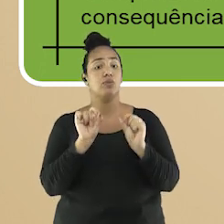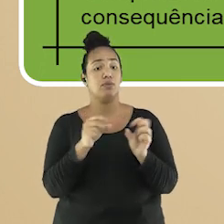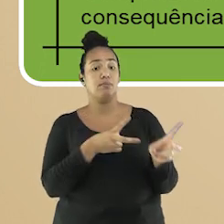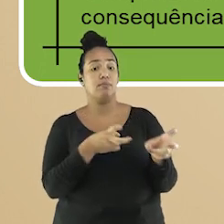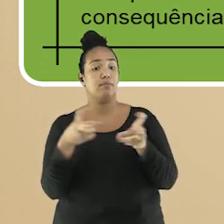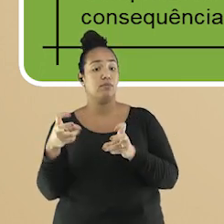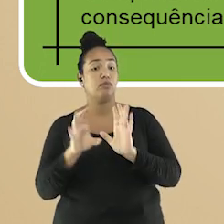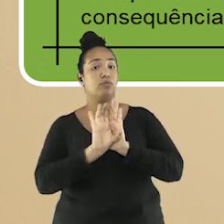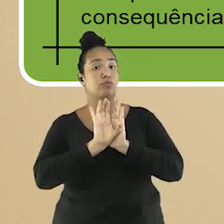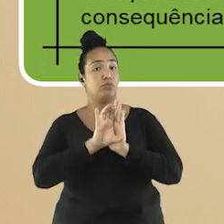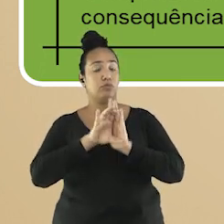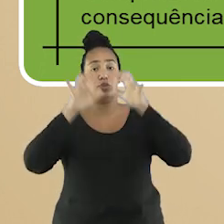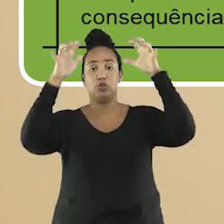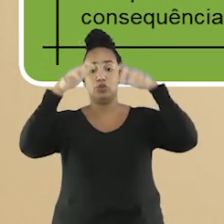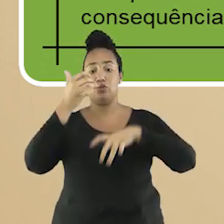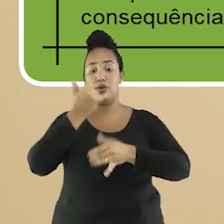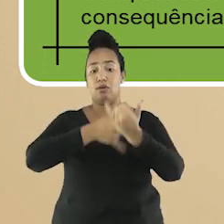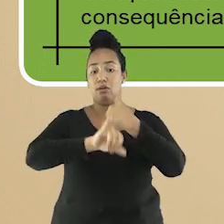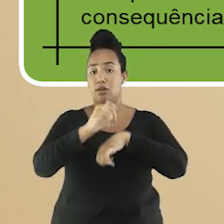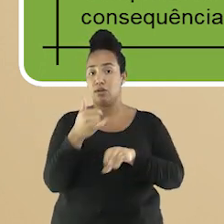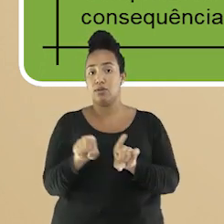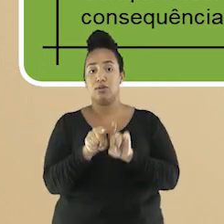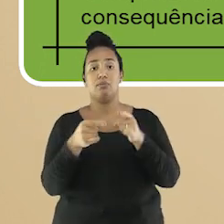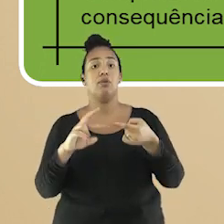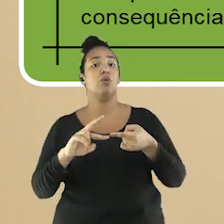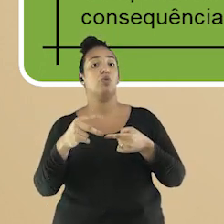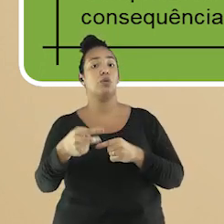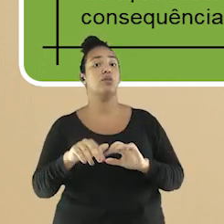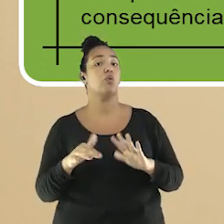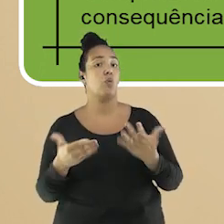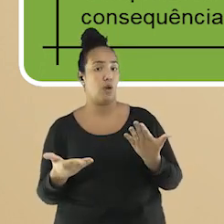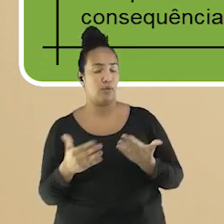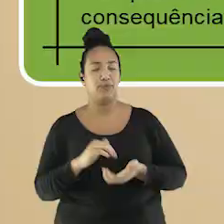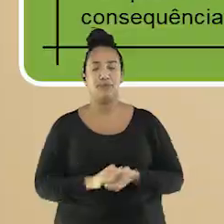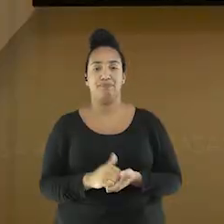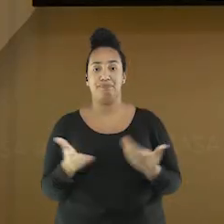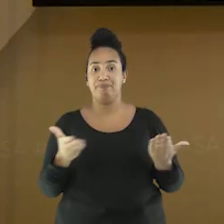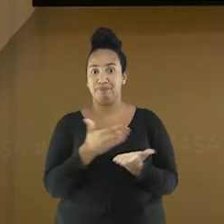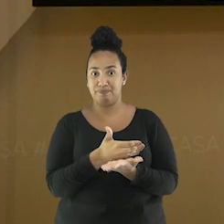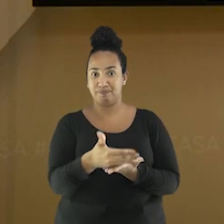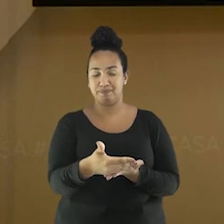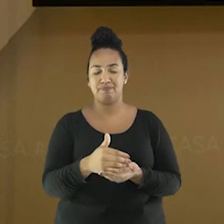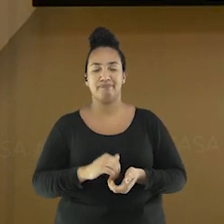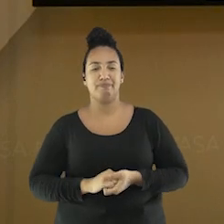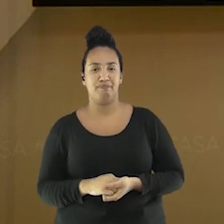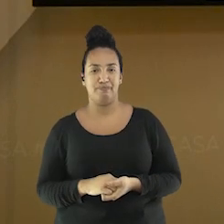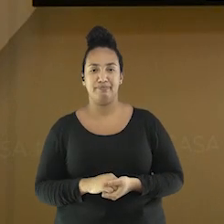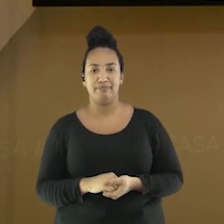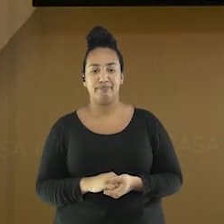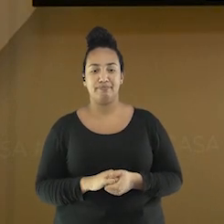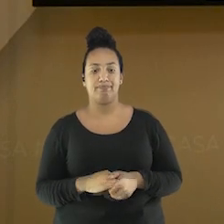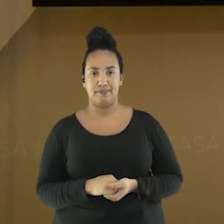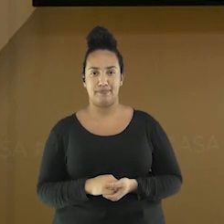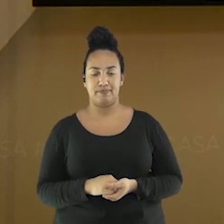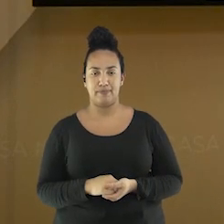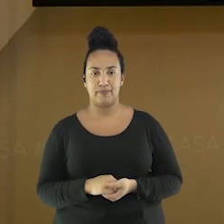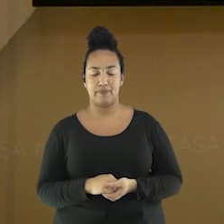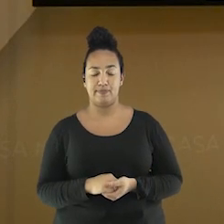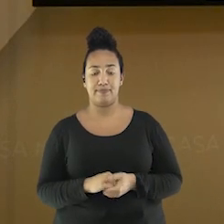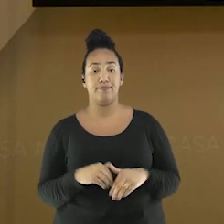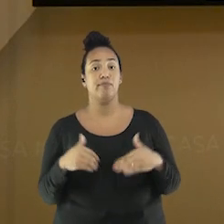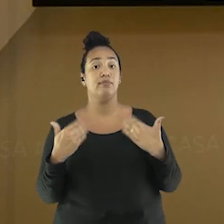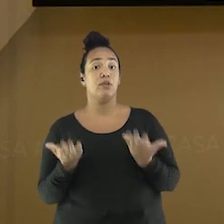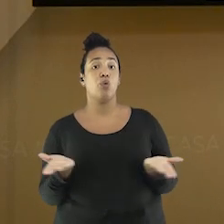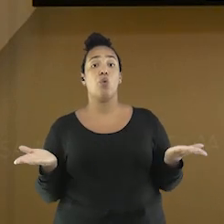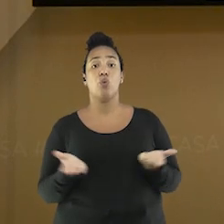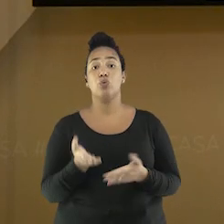chuva ácida, como se origina e suas consequências. Agora, vamos começar. A princípio, nós vamos voltar nossa atenção para uma